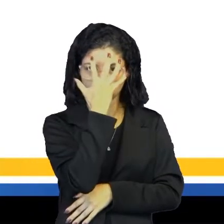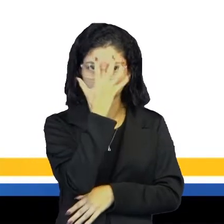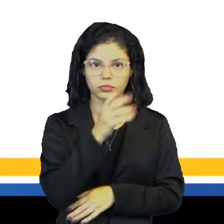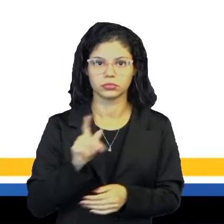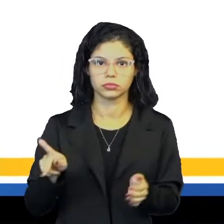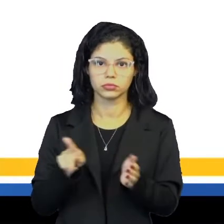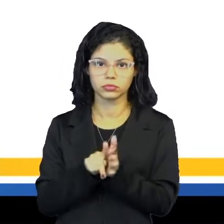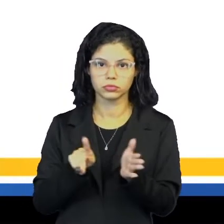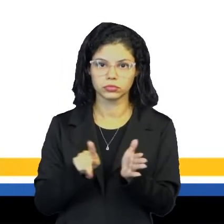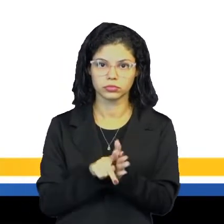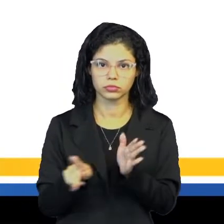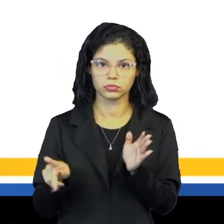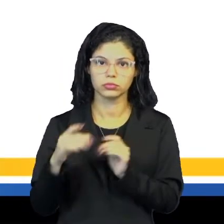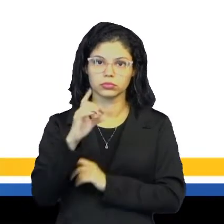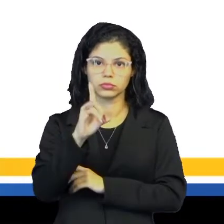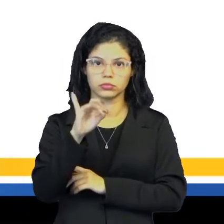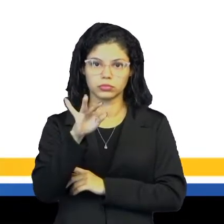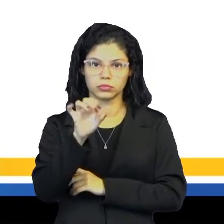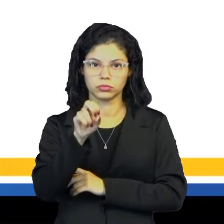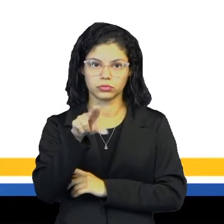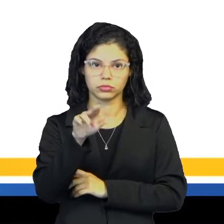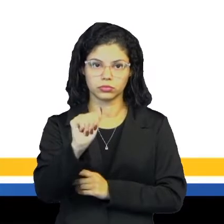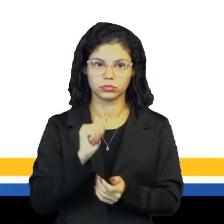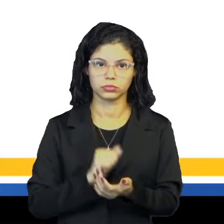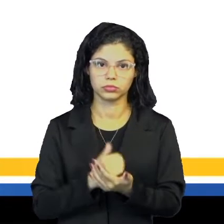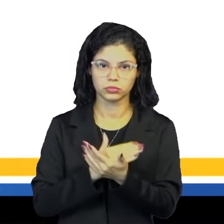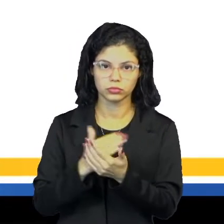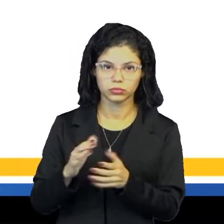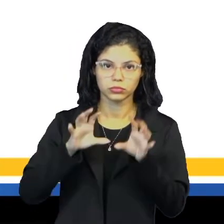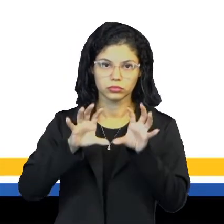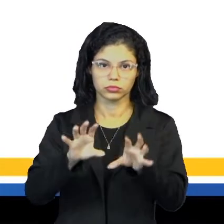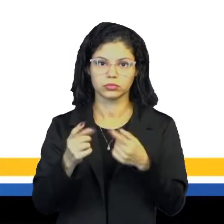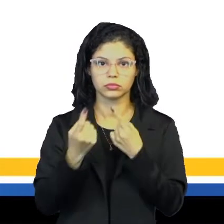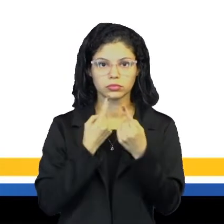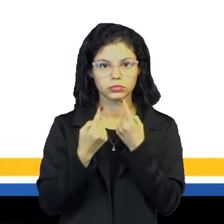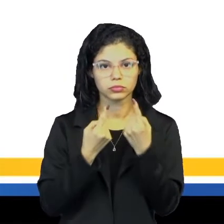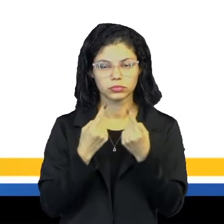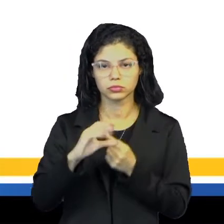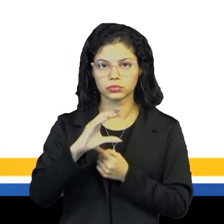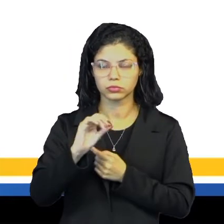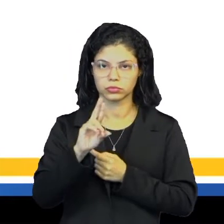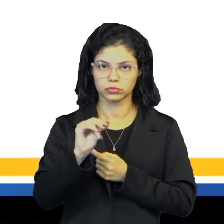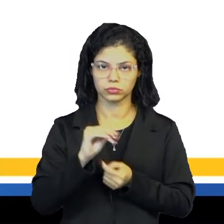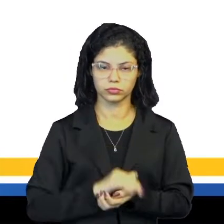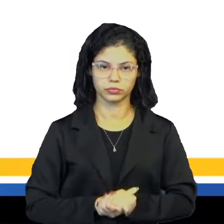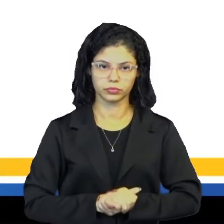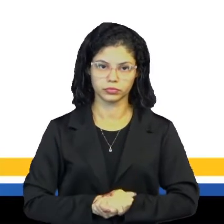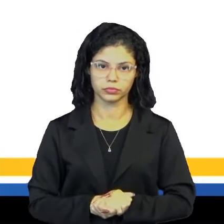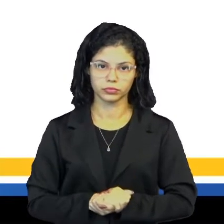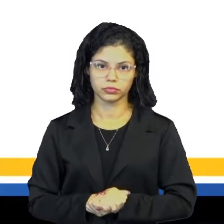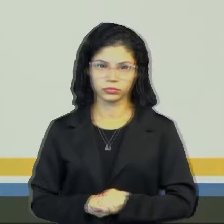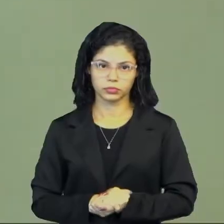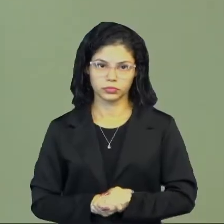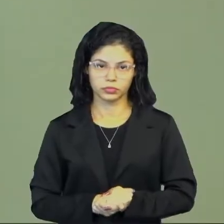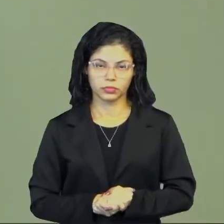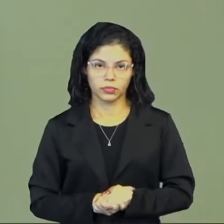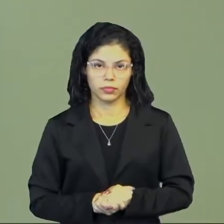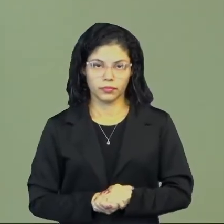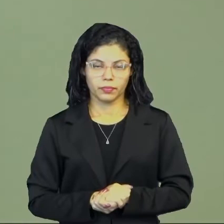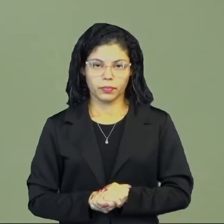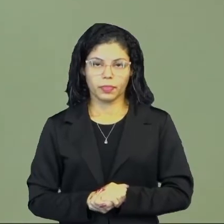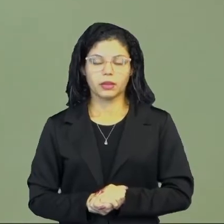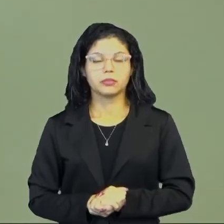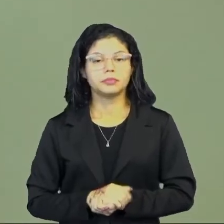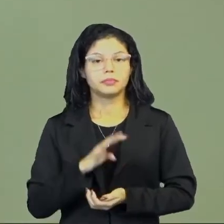dizer que ele era o próprio deus Dionísio, iniciando assim um diálogo com o coro, Então,